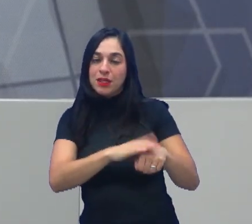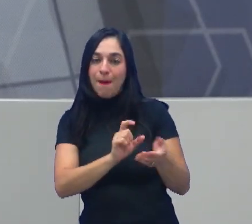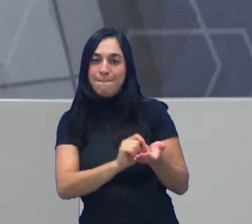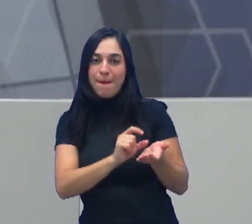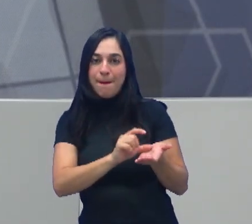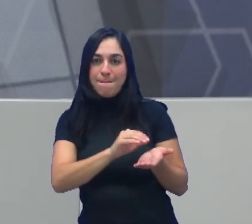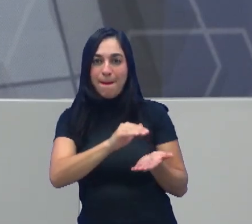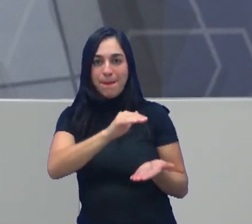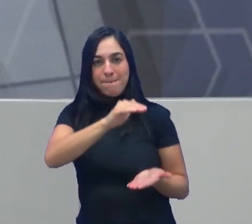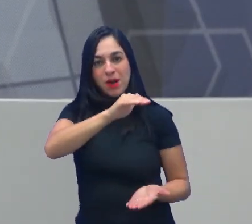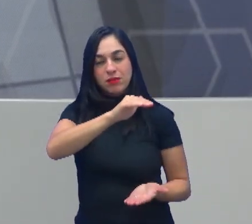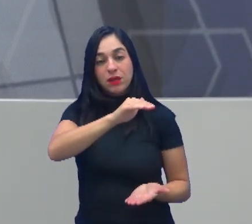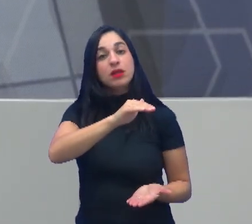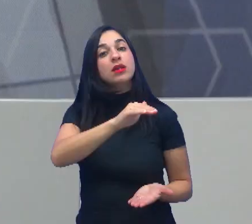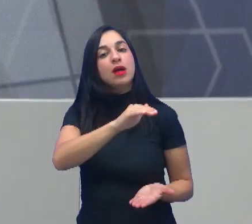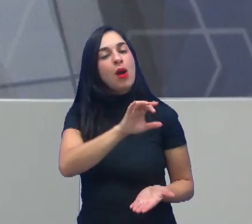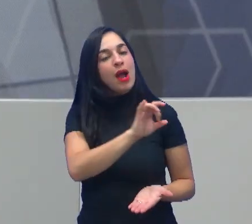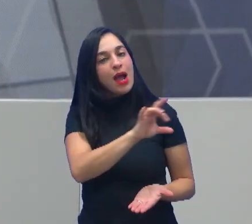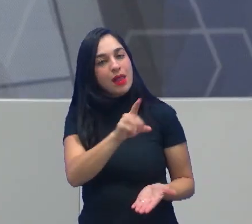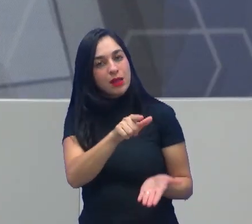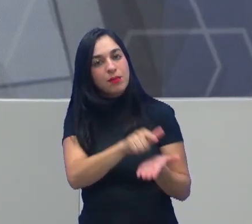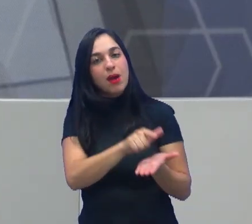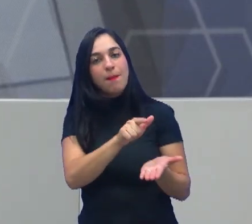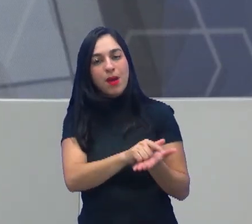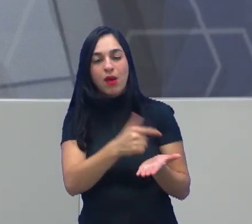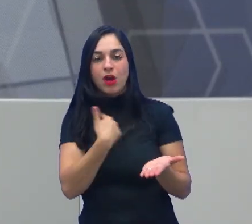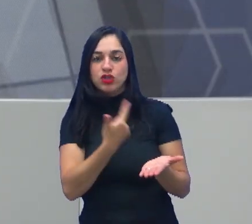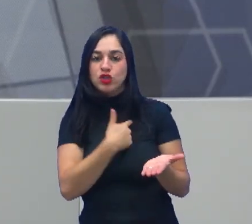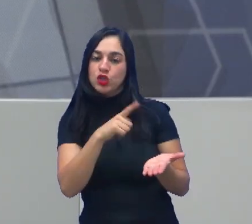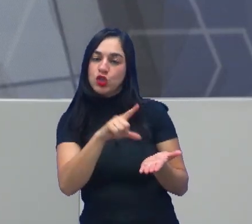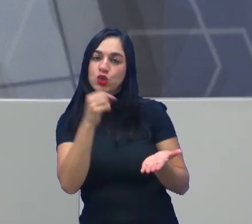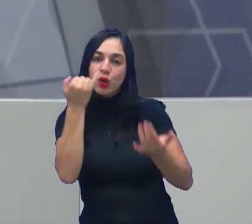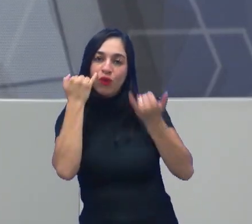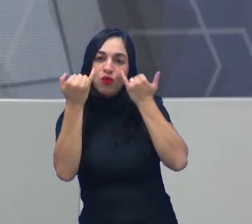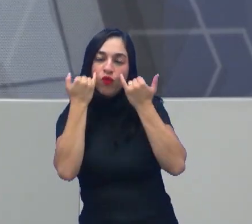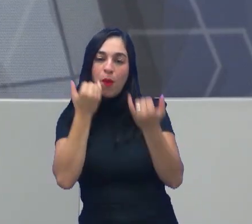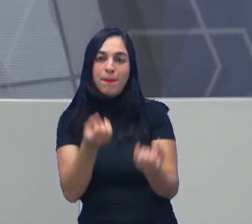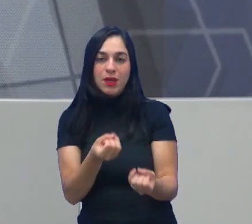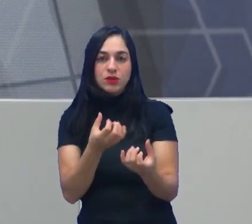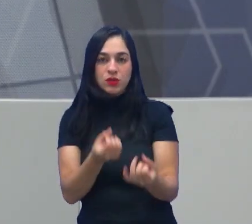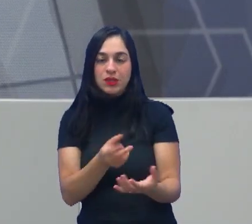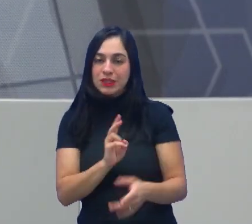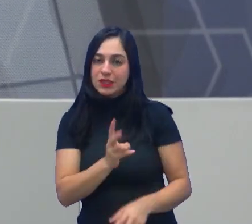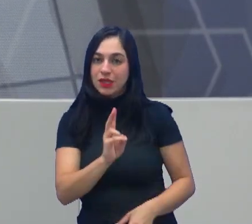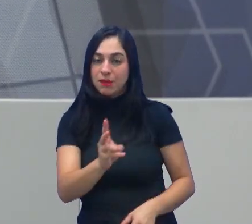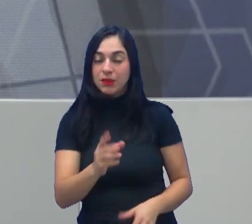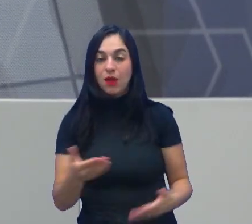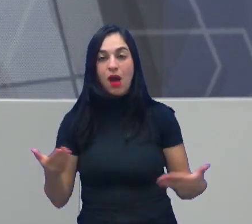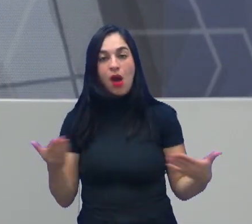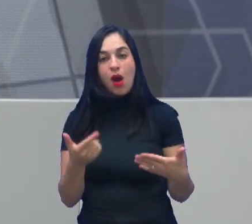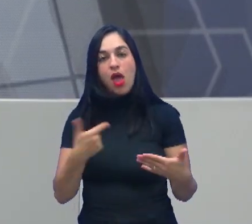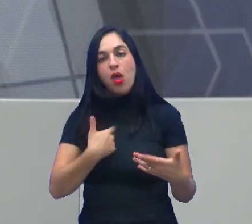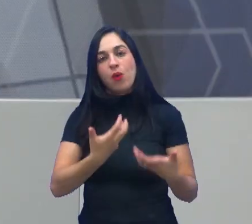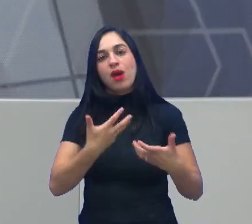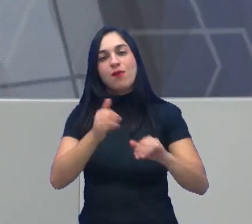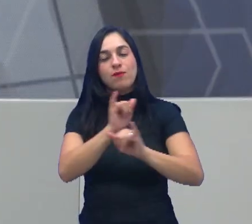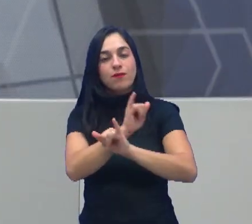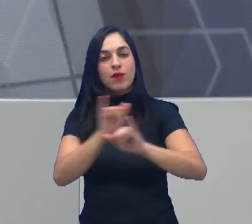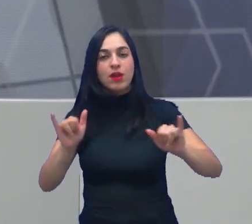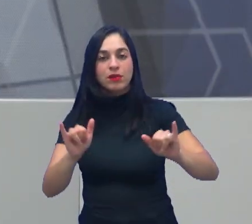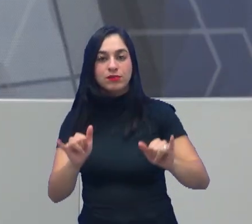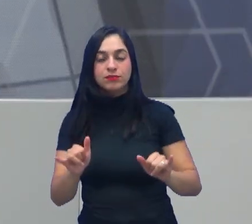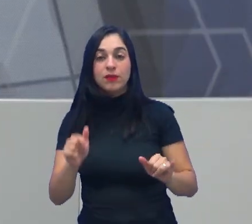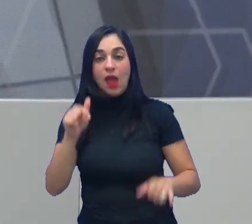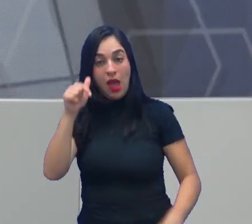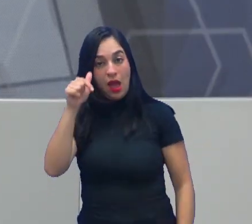cartilha é, sim, uma escolha. E eu queria aqui, então, nesse aspecto, dizer uma coisa. Essa Câmara,